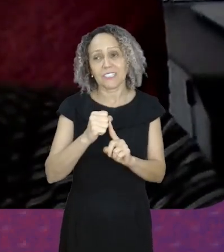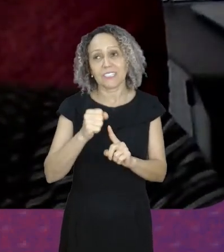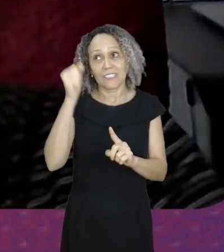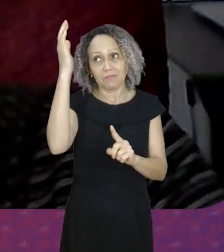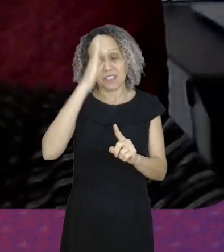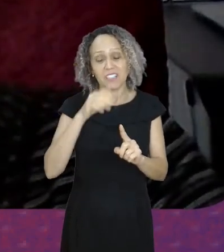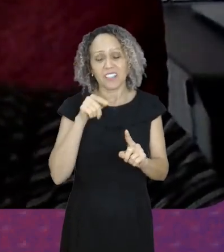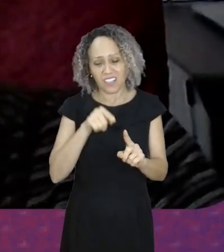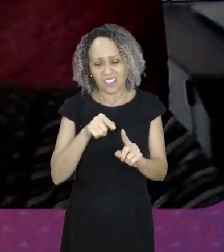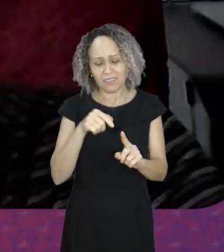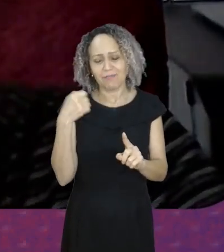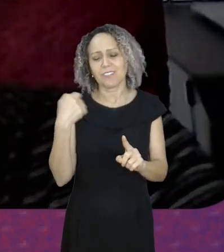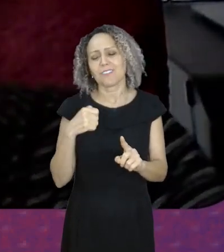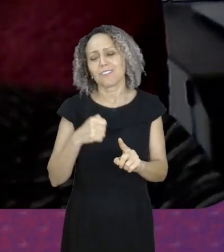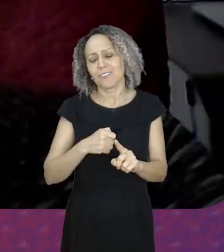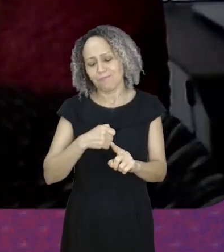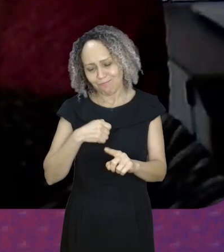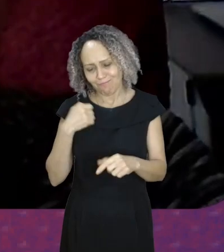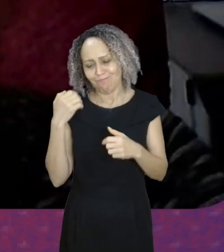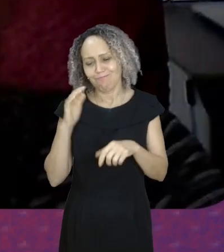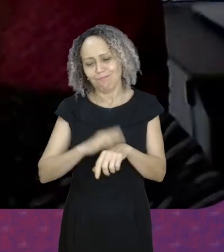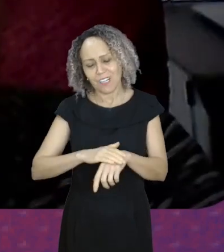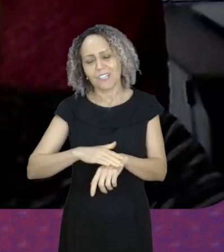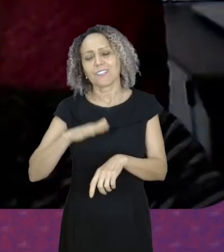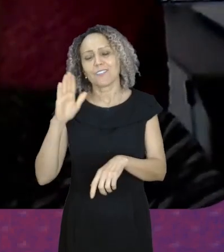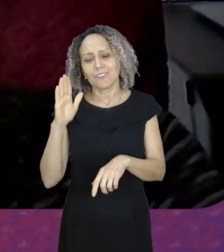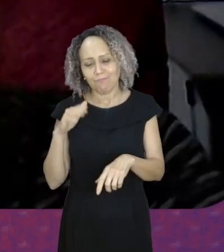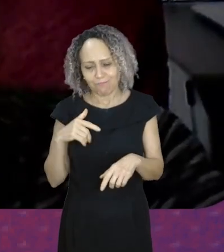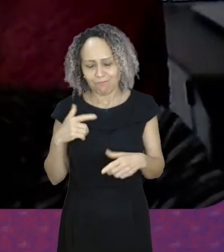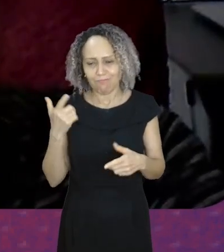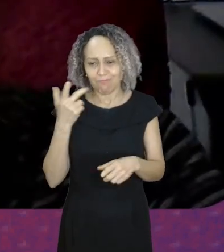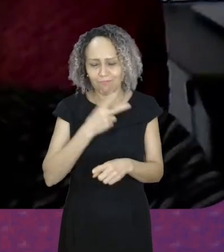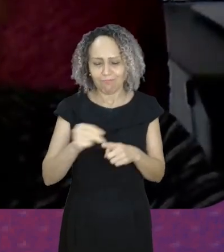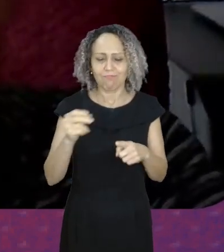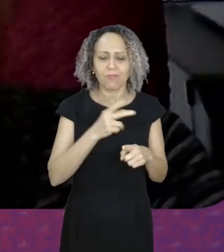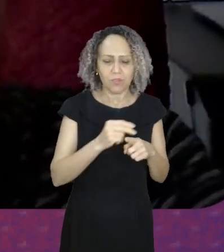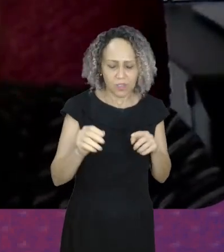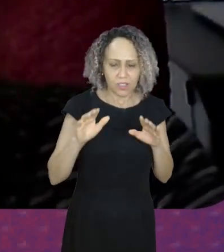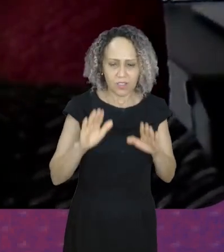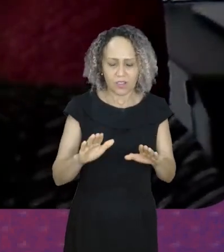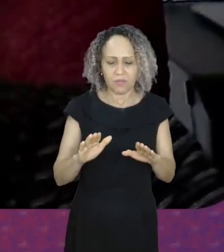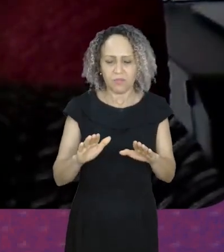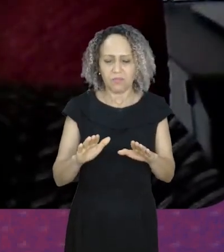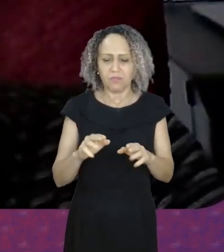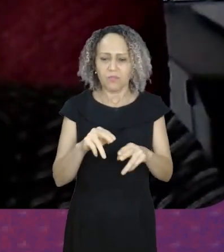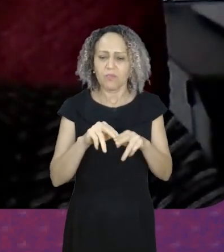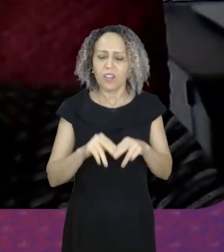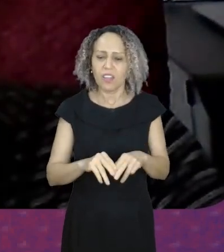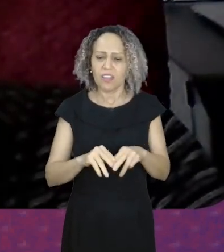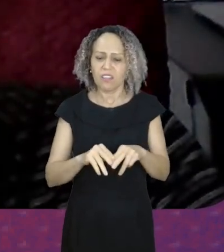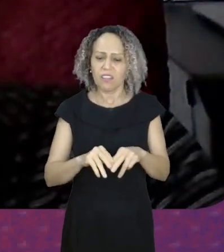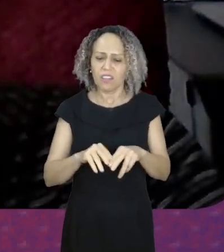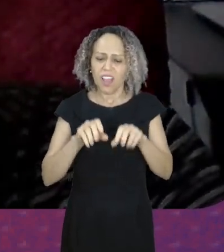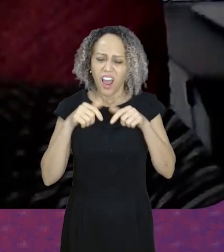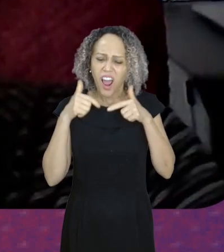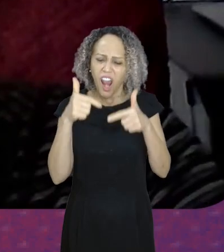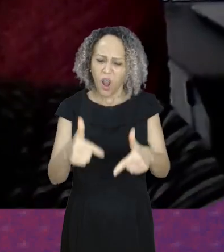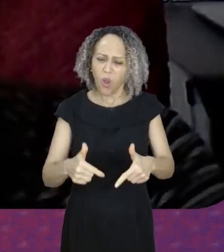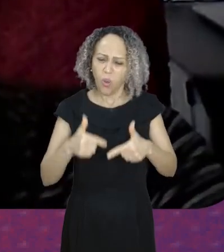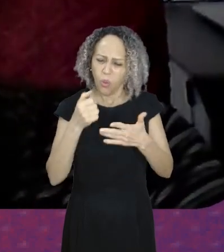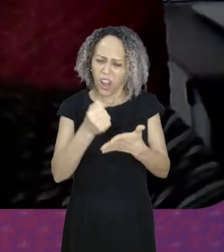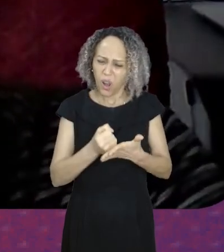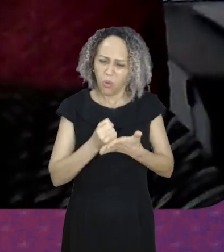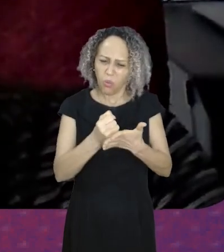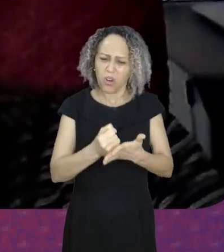e mais. Justamente por isso que a luta pela educação continua ativa nesse país, de